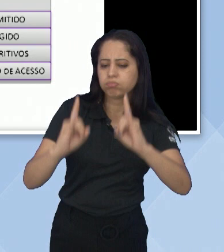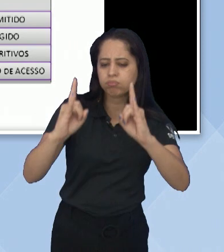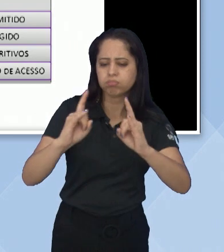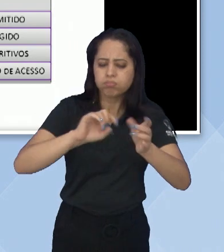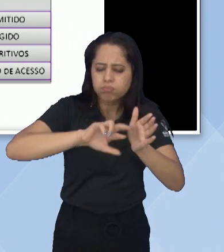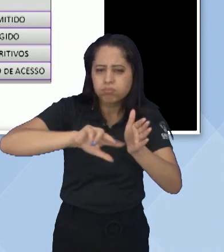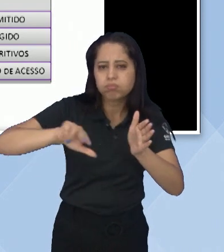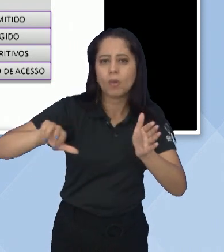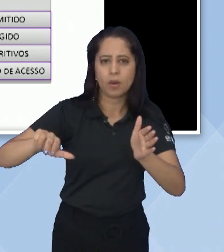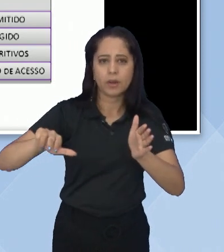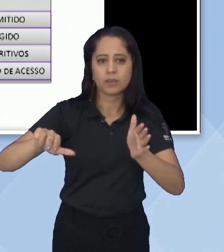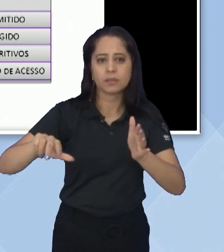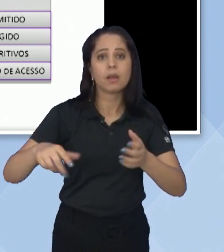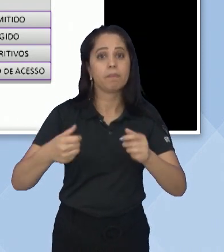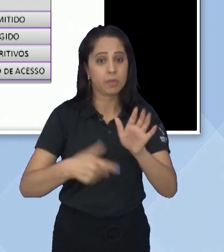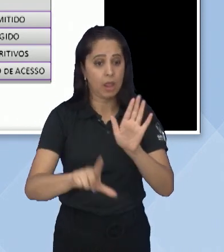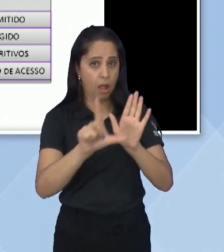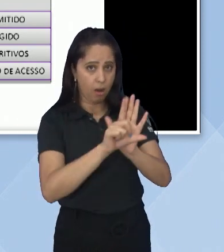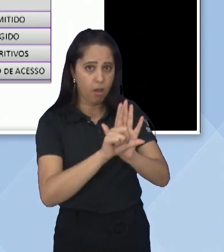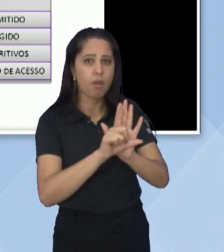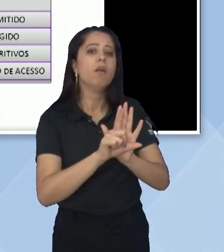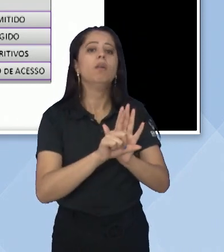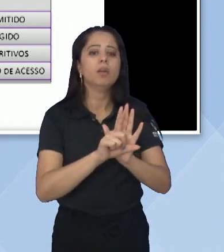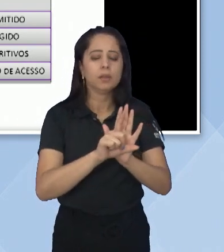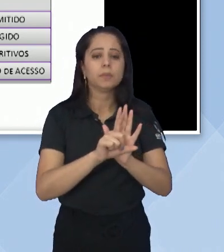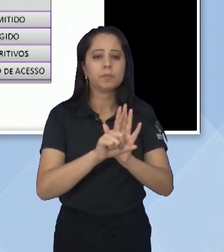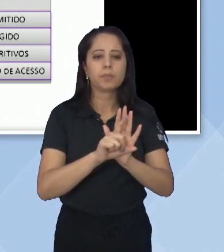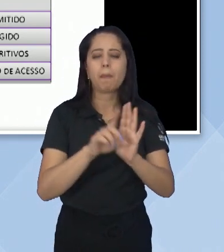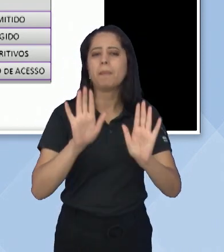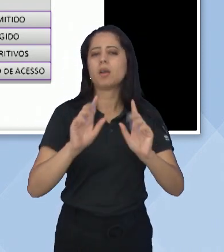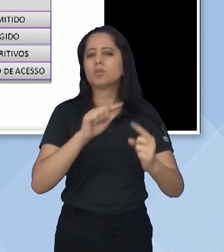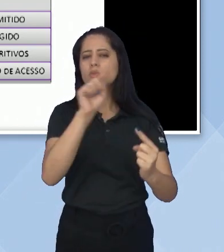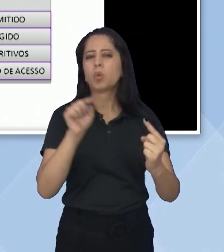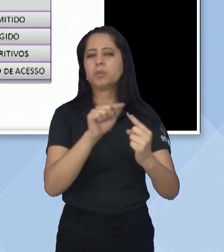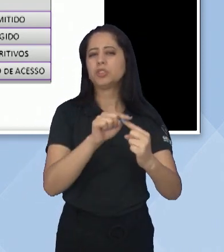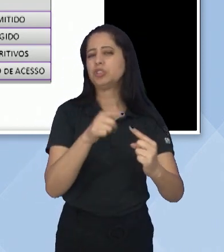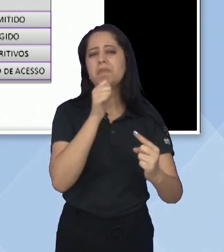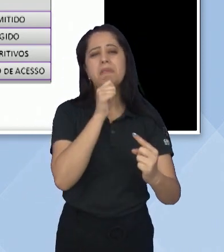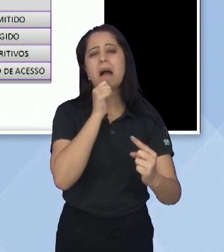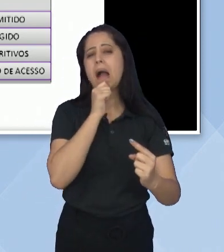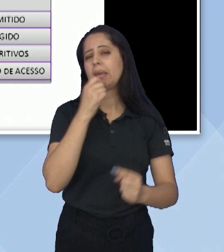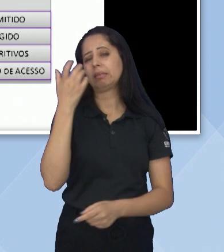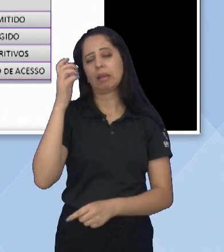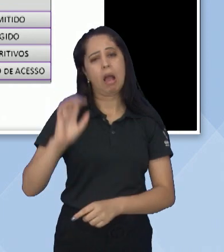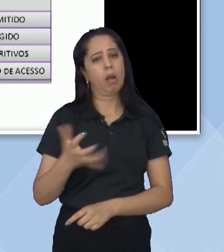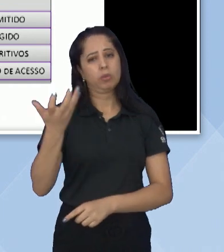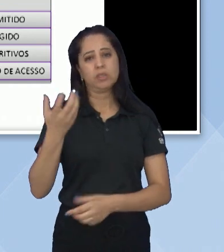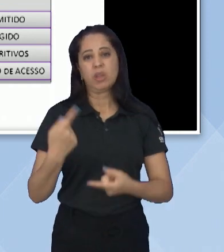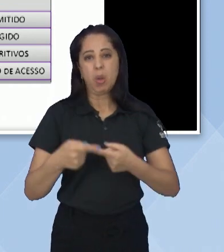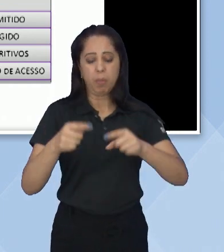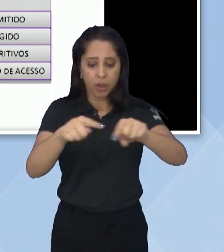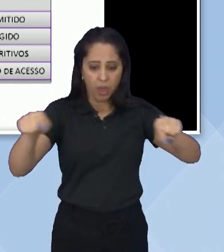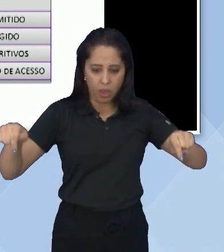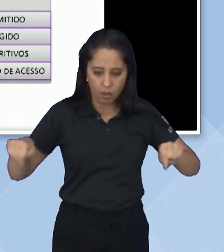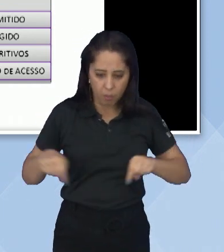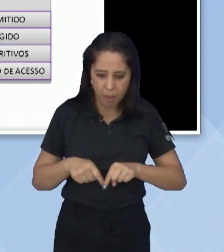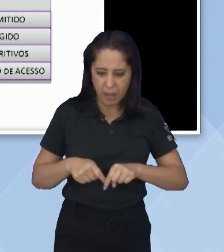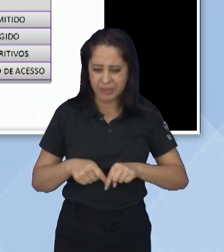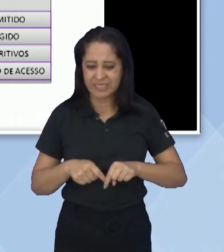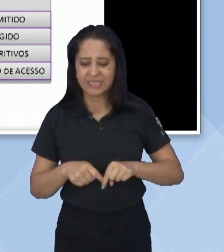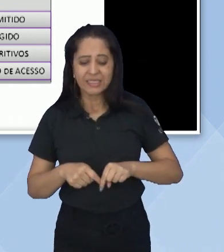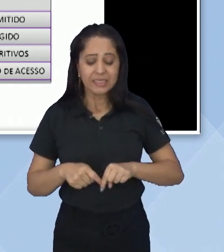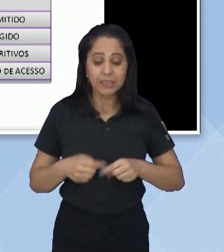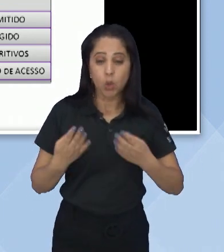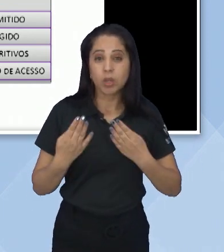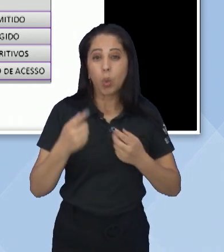situações que a gente tem na legislação e que muitas vezes a intenção não se concretiza porque o parâmetro não tá tão claro então é complexo